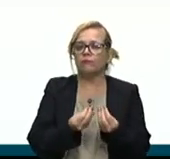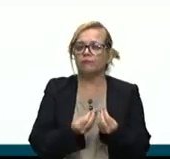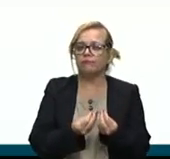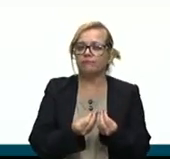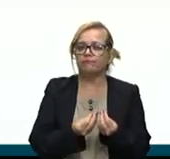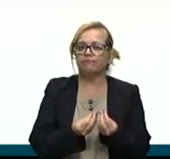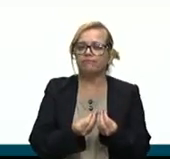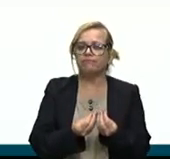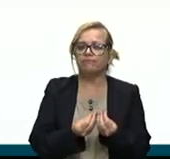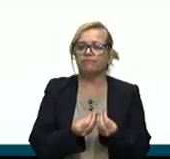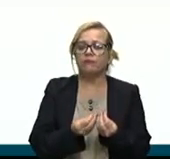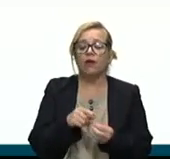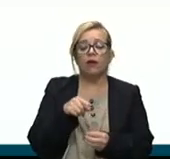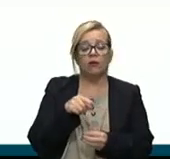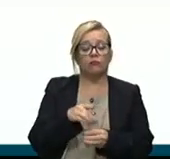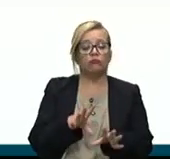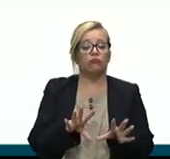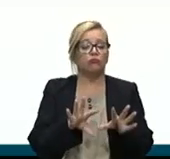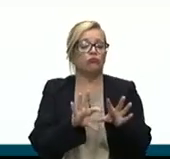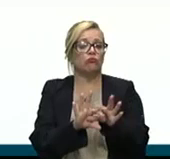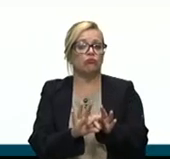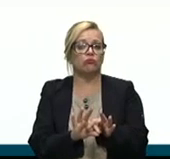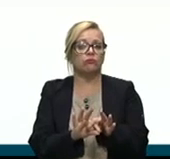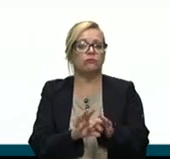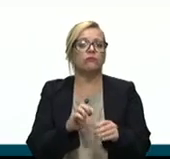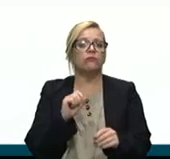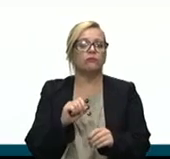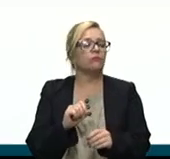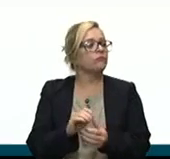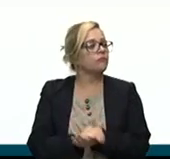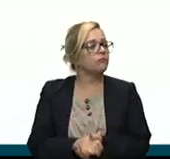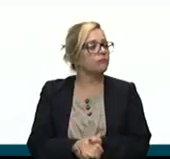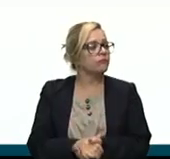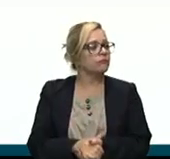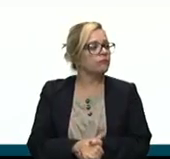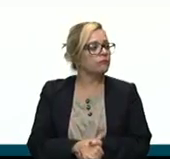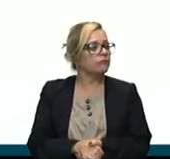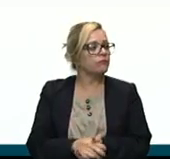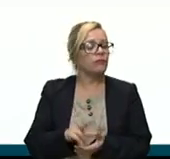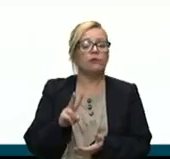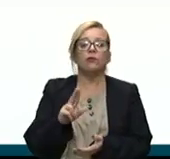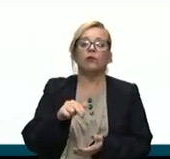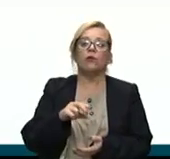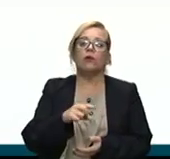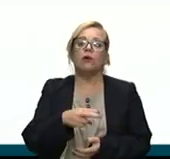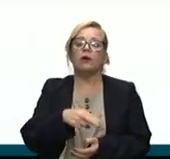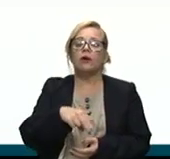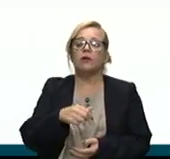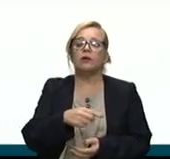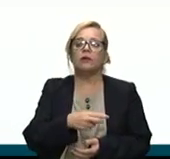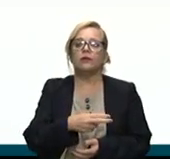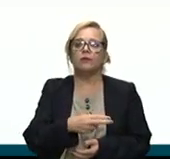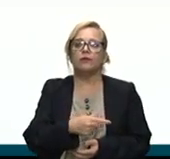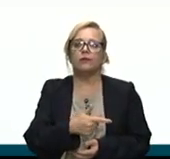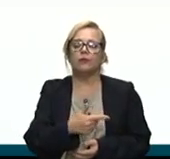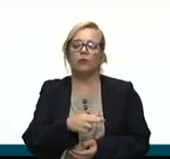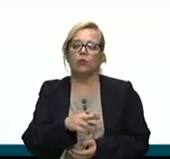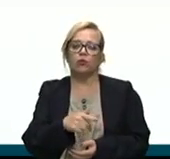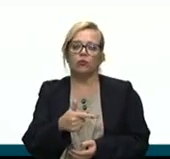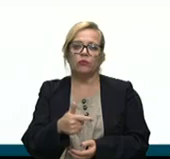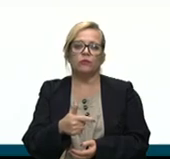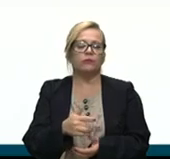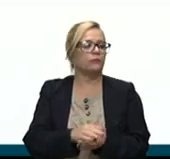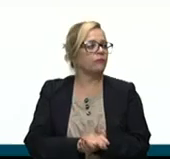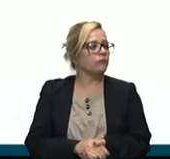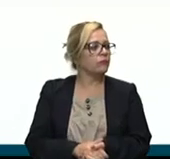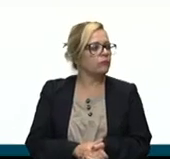determinar os graus de liberdade nesse contexto fazendo V igual a N menos 2. O que é o N?